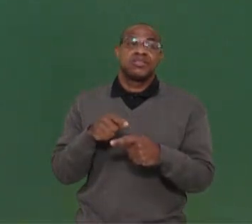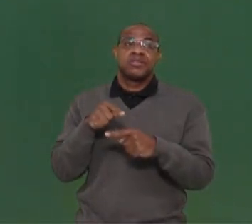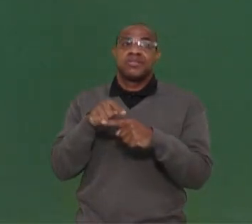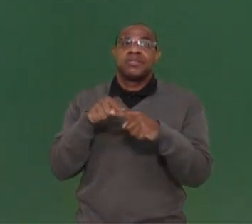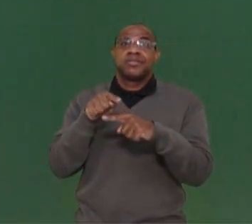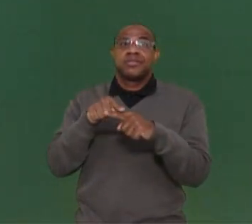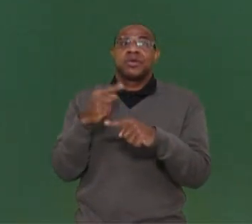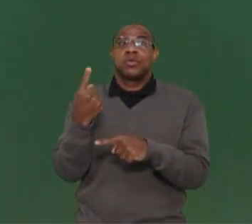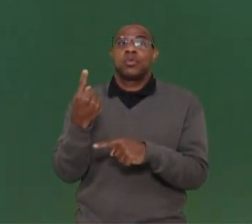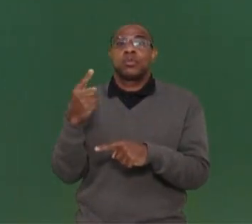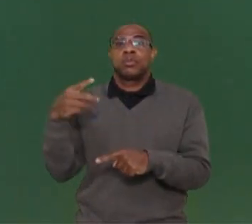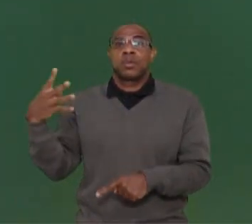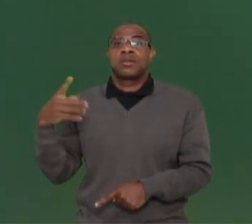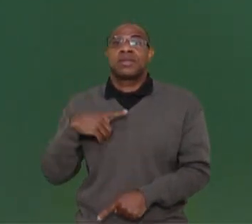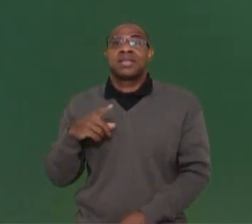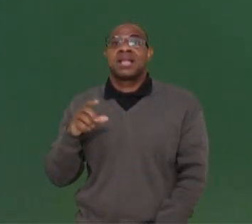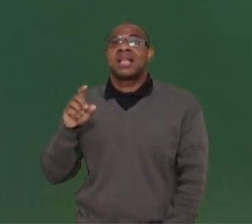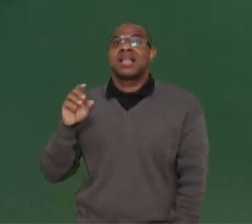ter 0,25.